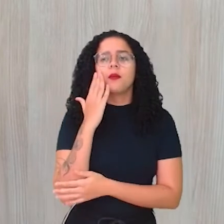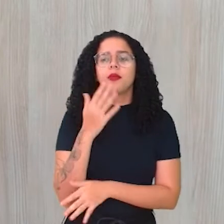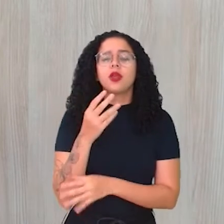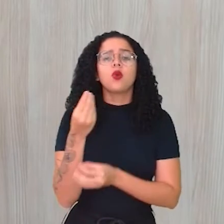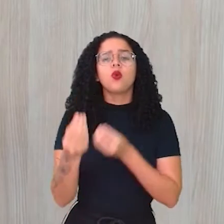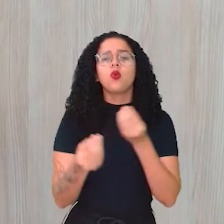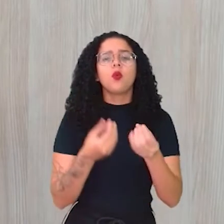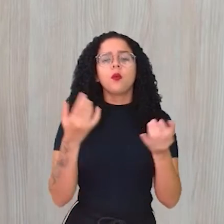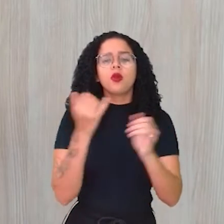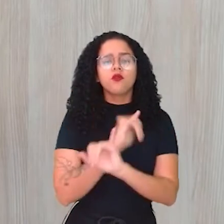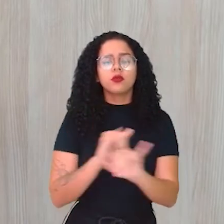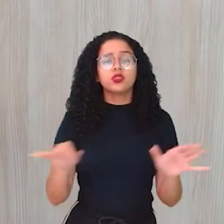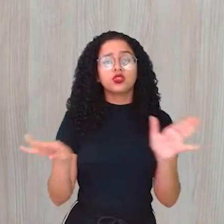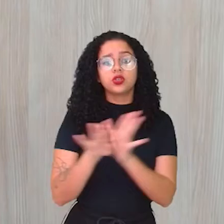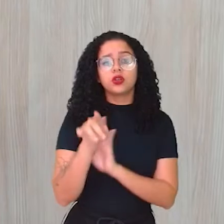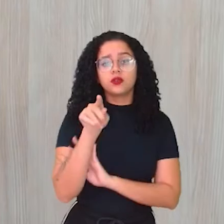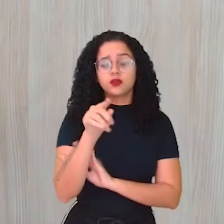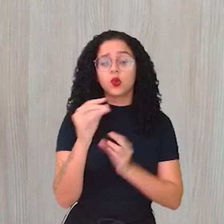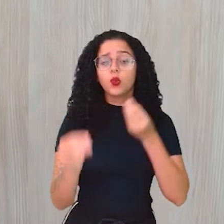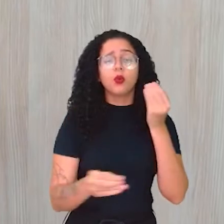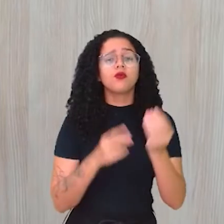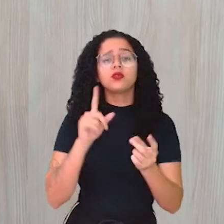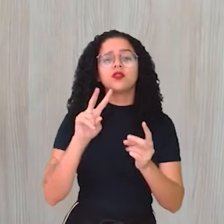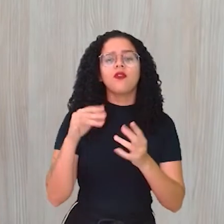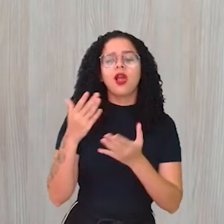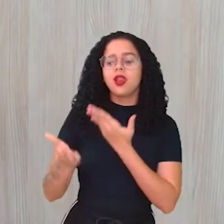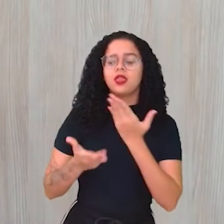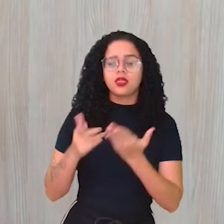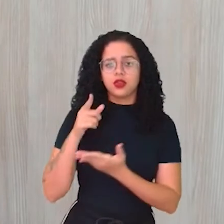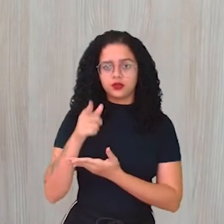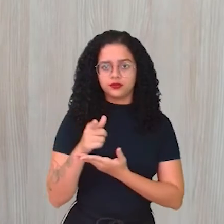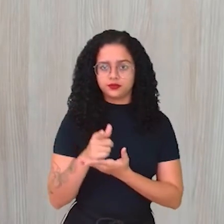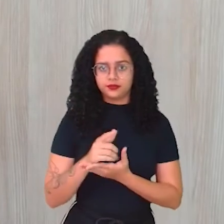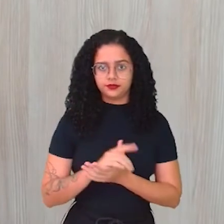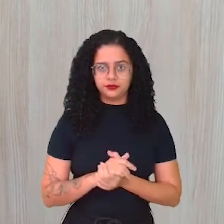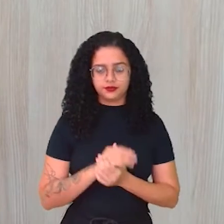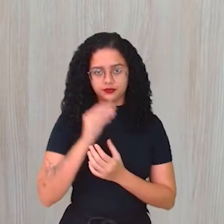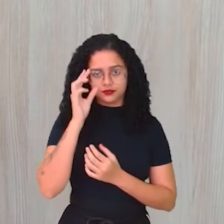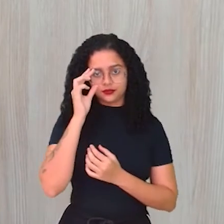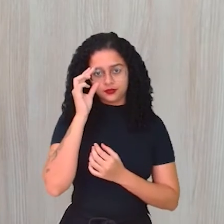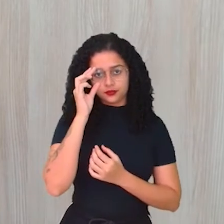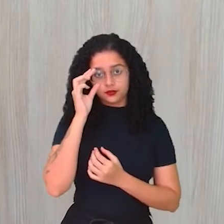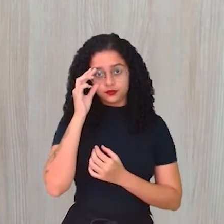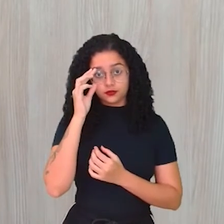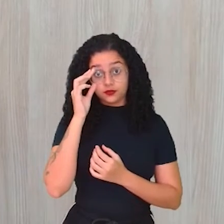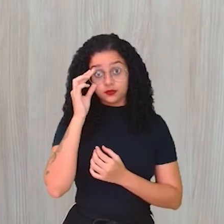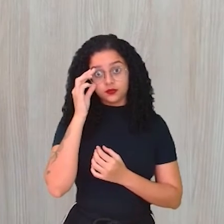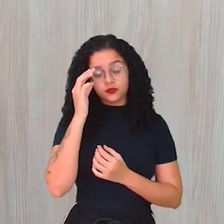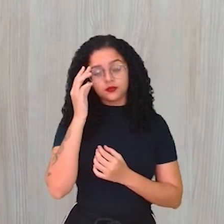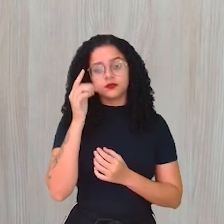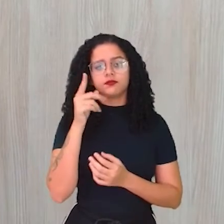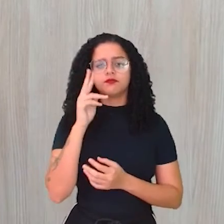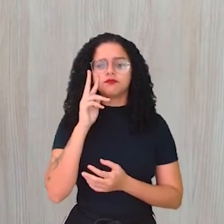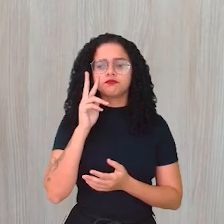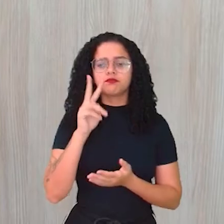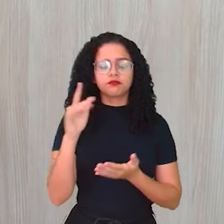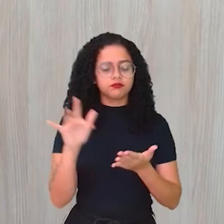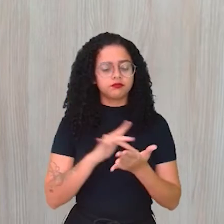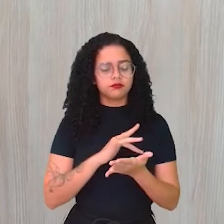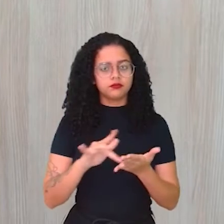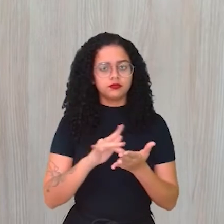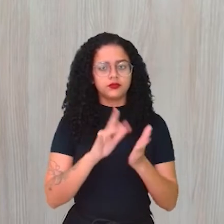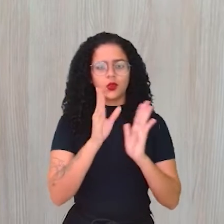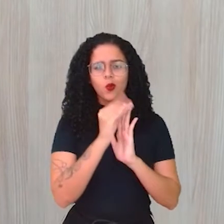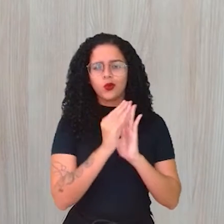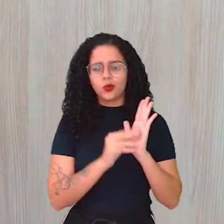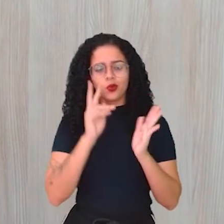até você e como é que você vai lidar com isso daí, né? Pois é, você consome o digital, você consome aquele conteúdo que está chegando para